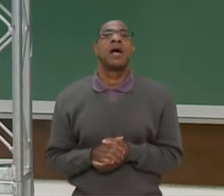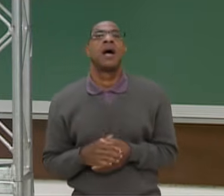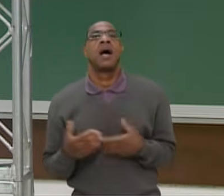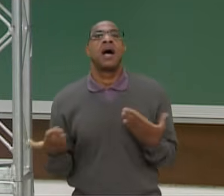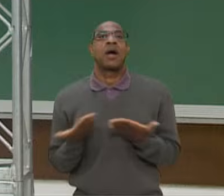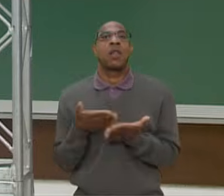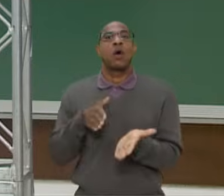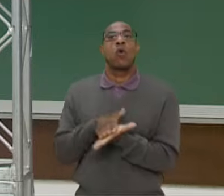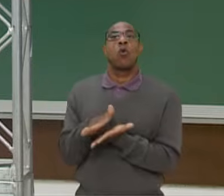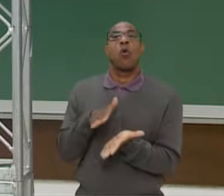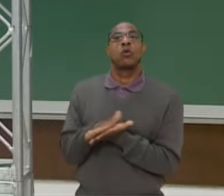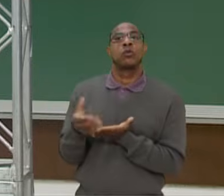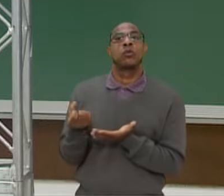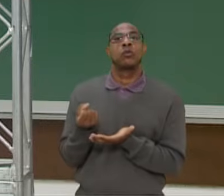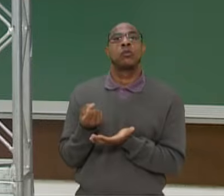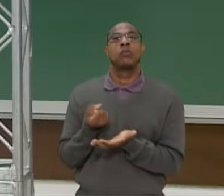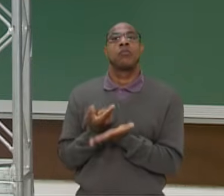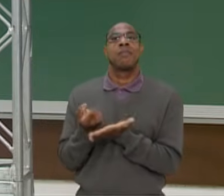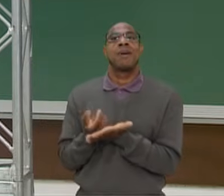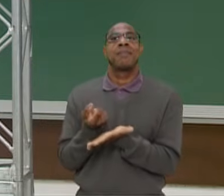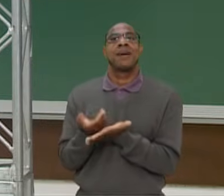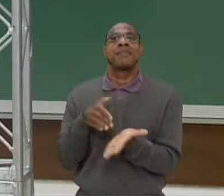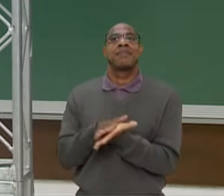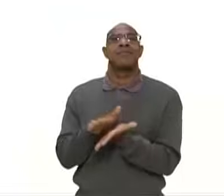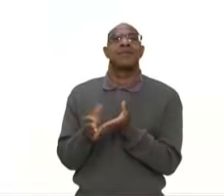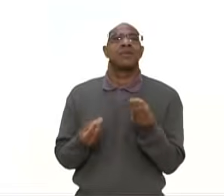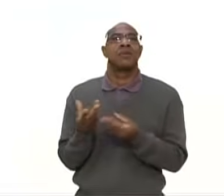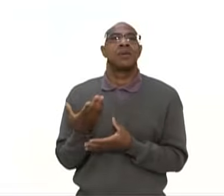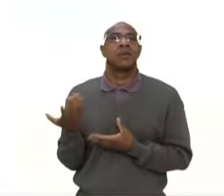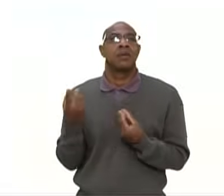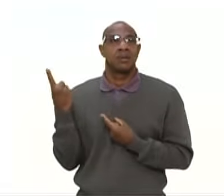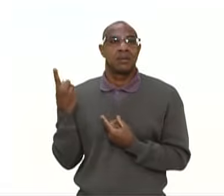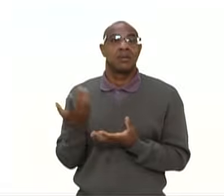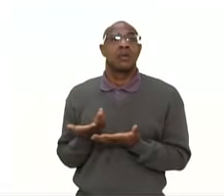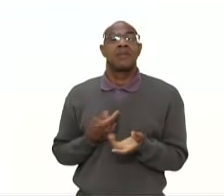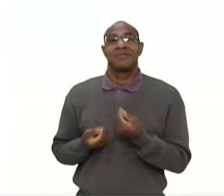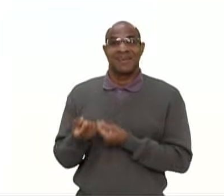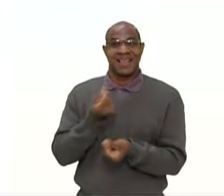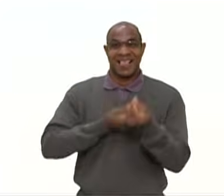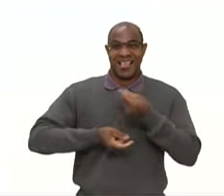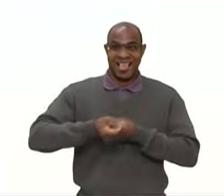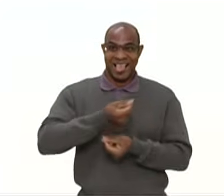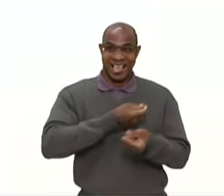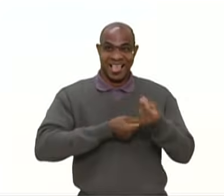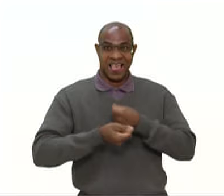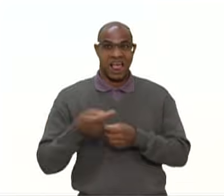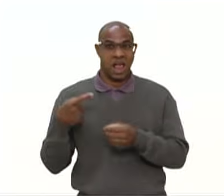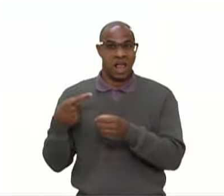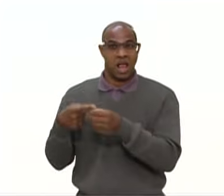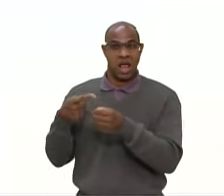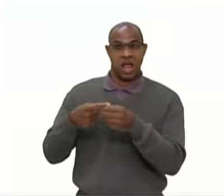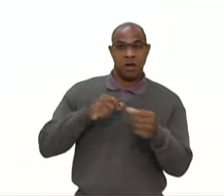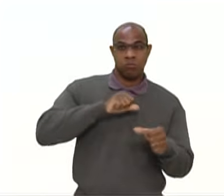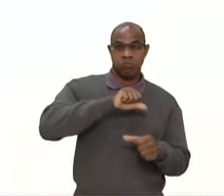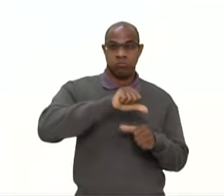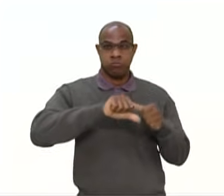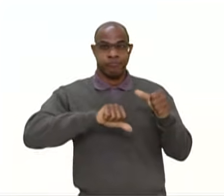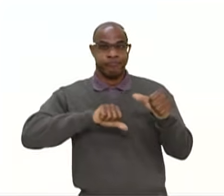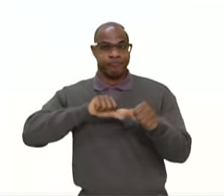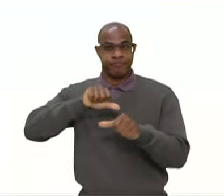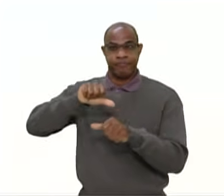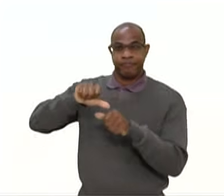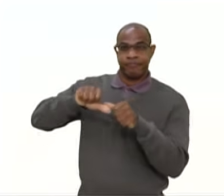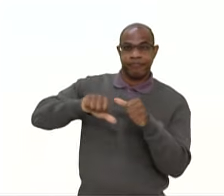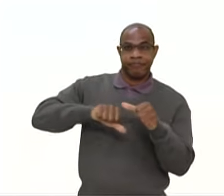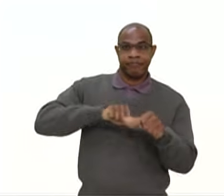mais agora sobre o consumo. Com o estabelecimento do capitalismo, as cidades se transformam em